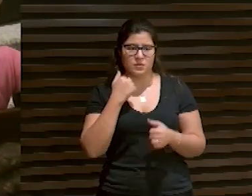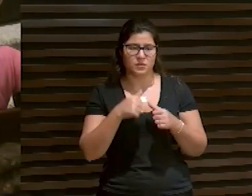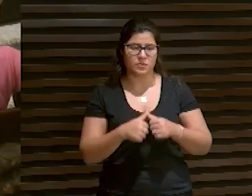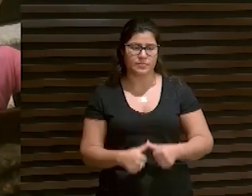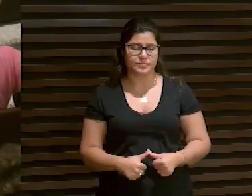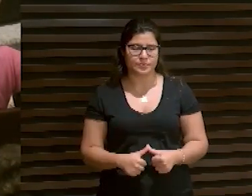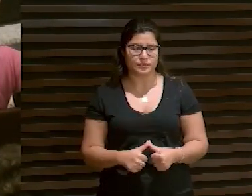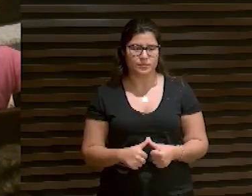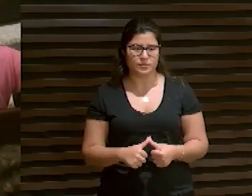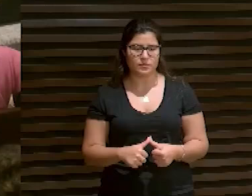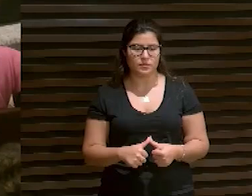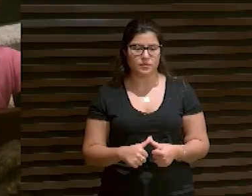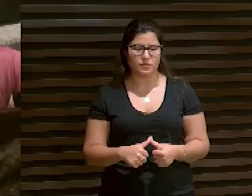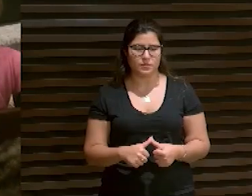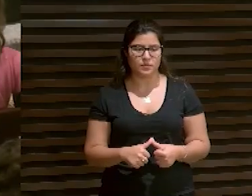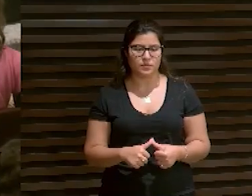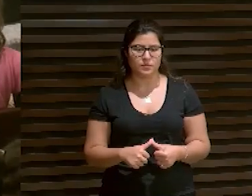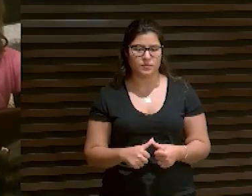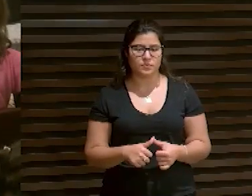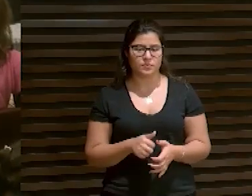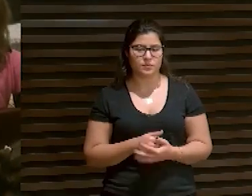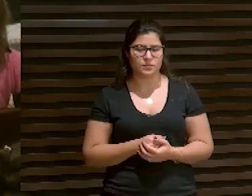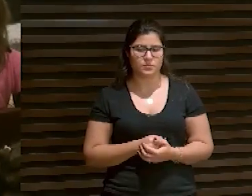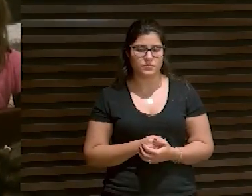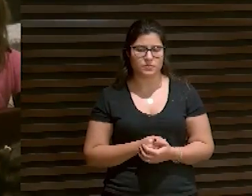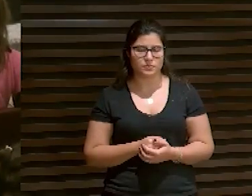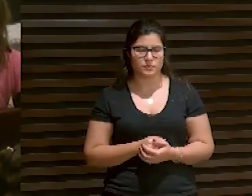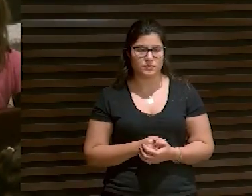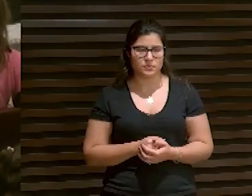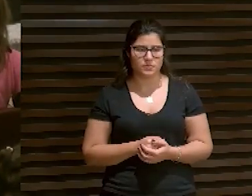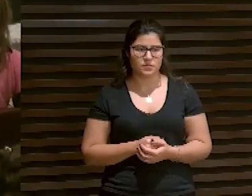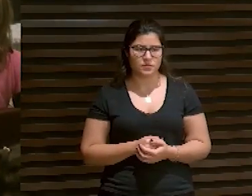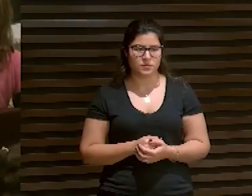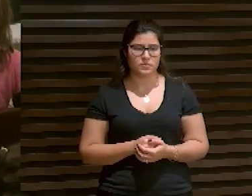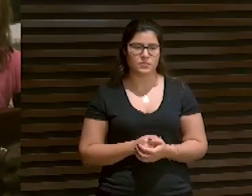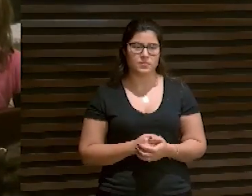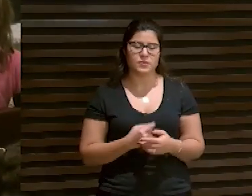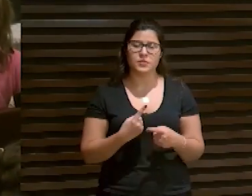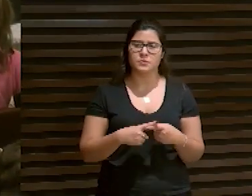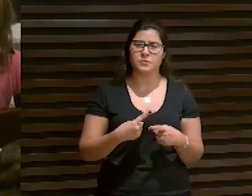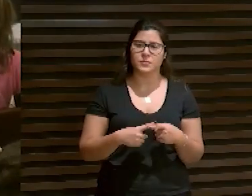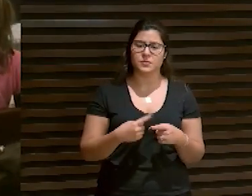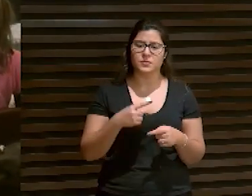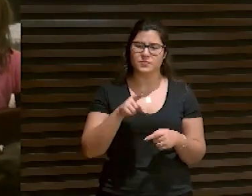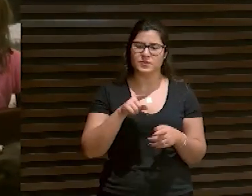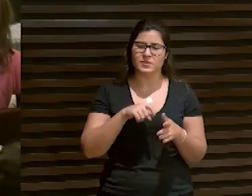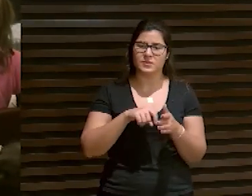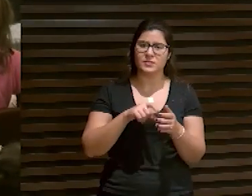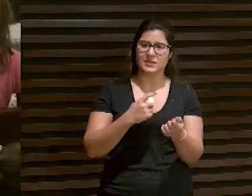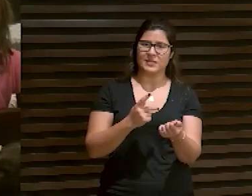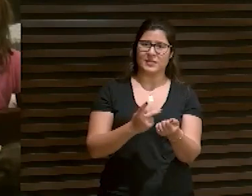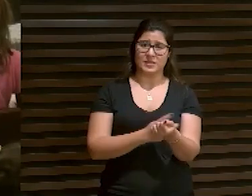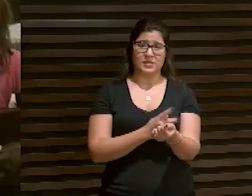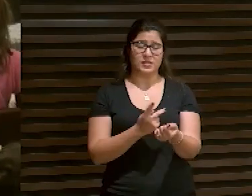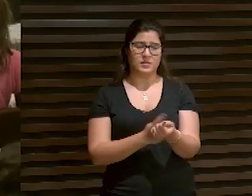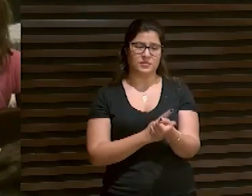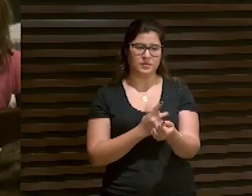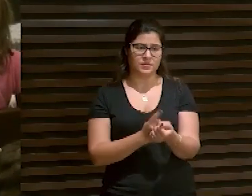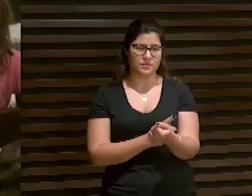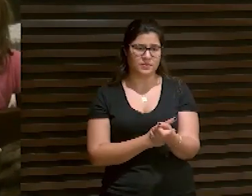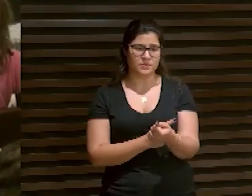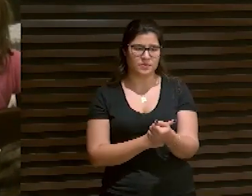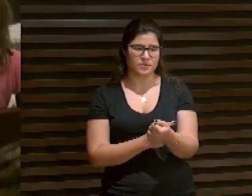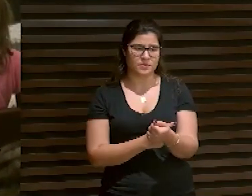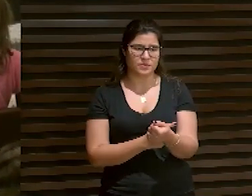A primeira motivação de alguém que pergunta para outra pessoa por que você está irado, é uma motivação de alguém talvez que quer ferir a